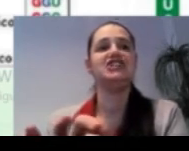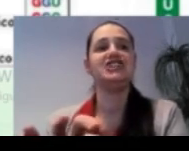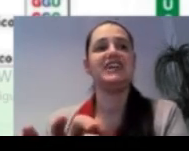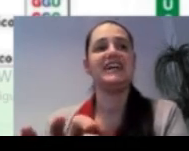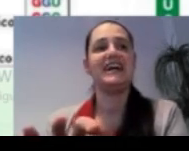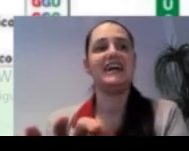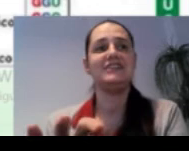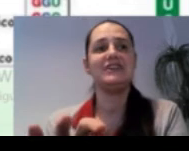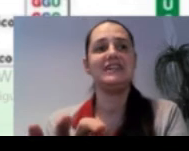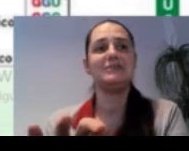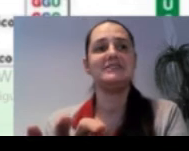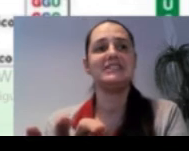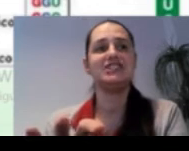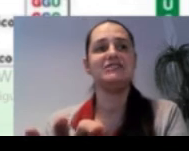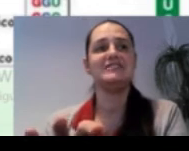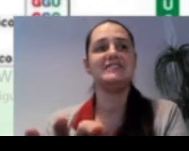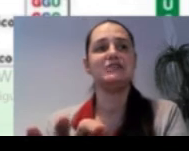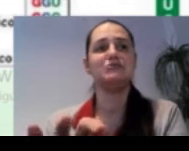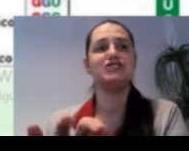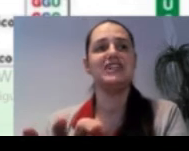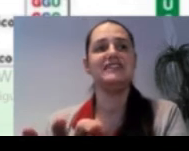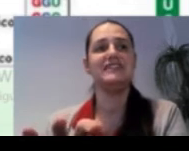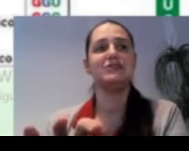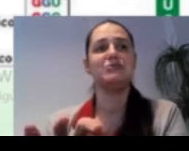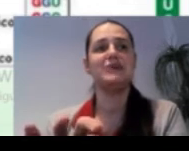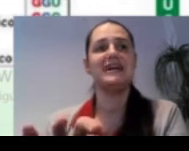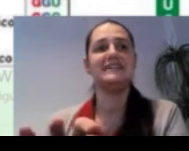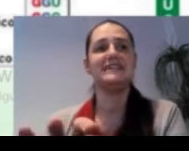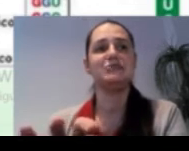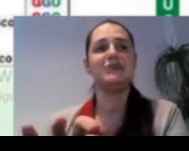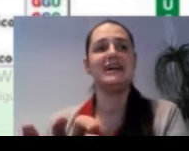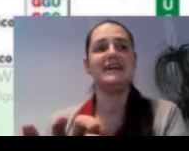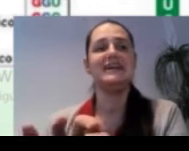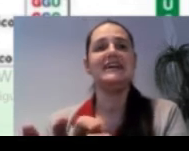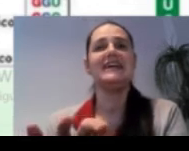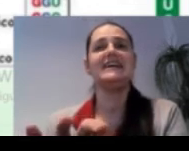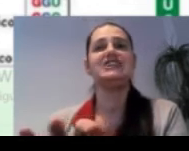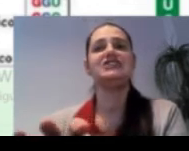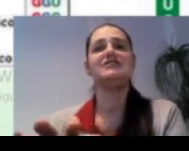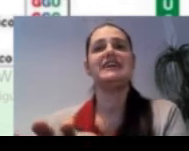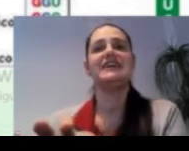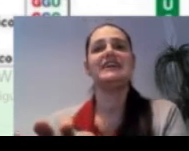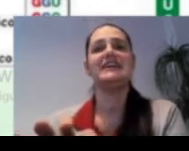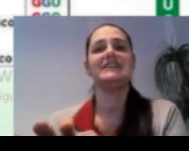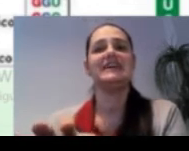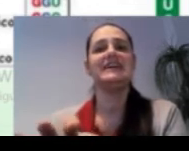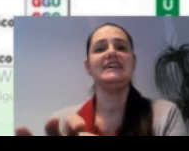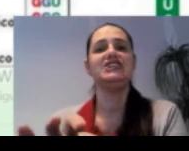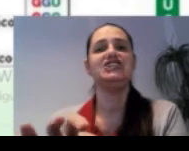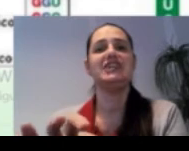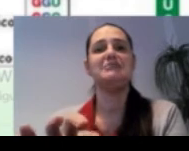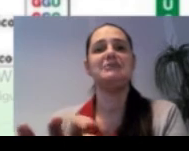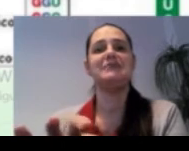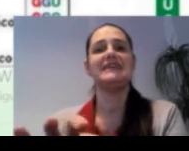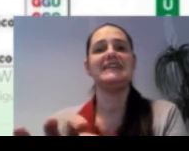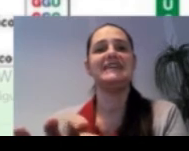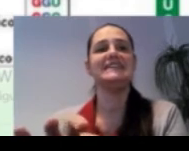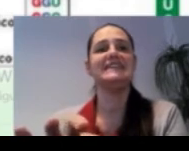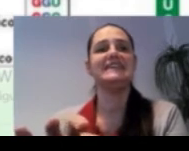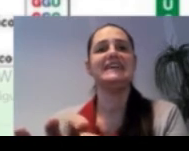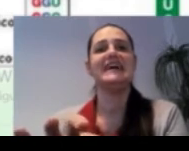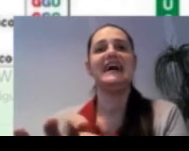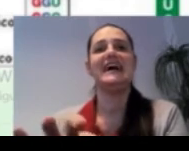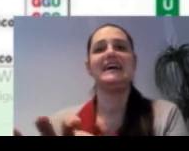ter GAA no RNA mensageiro, C com G, T com A, T com A, e aí a gente vai aqui, né? G,